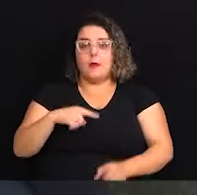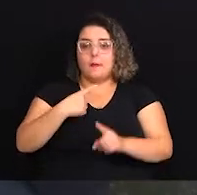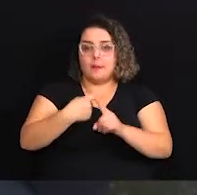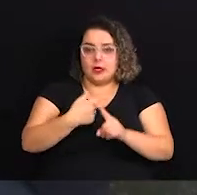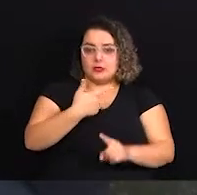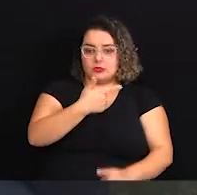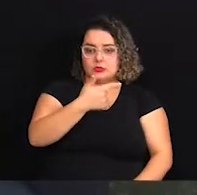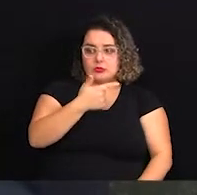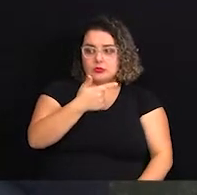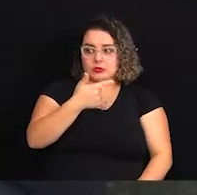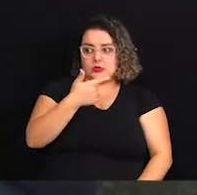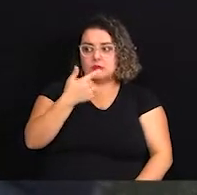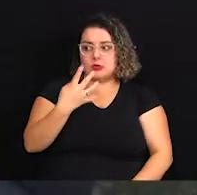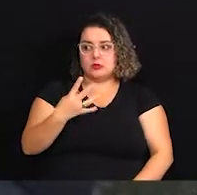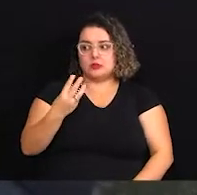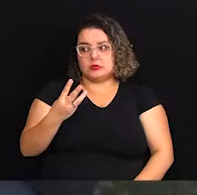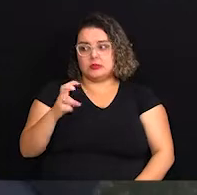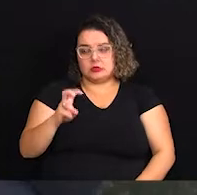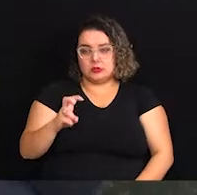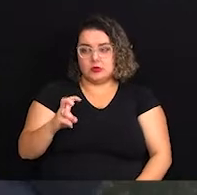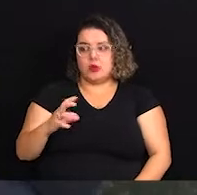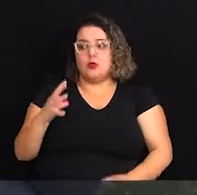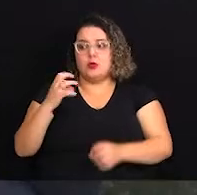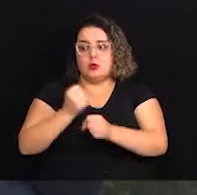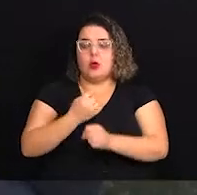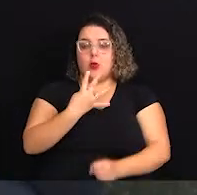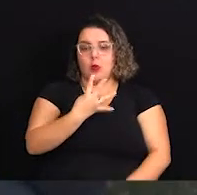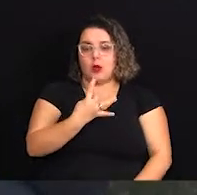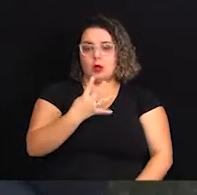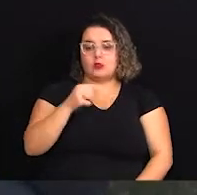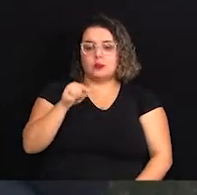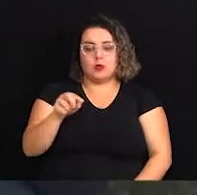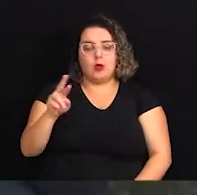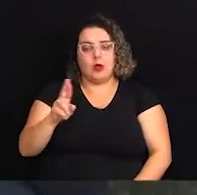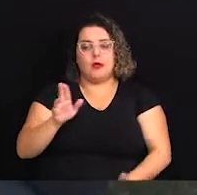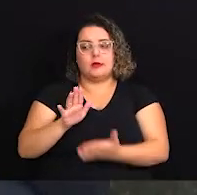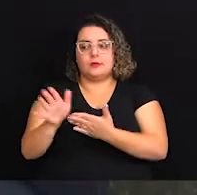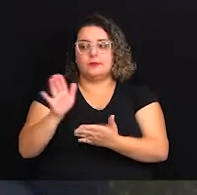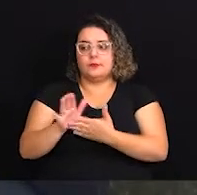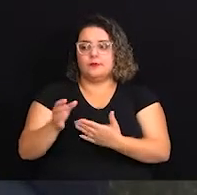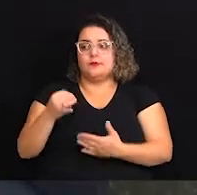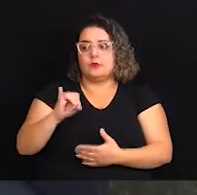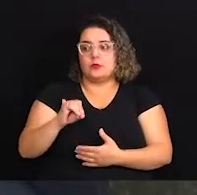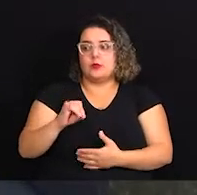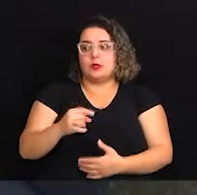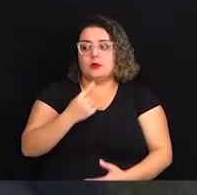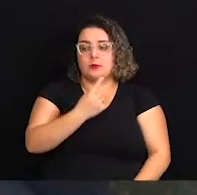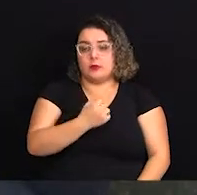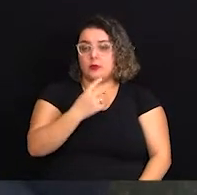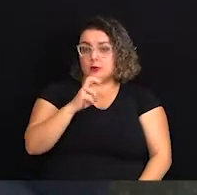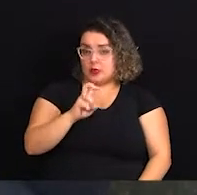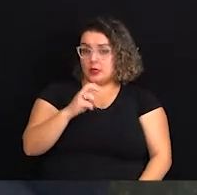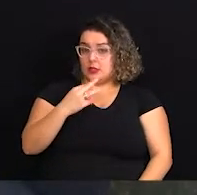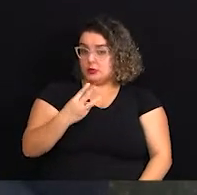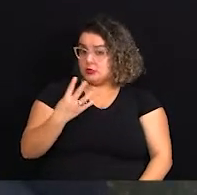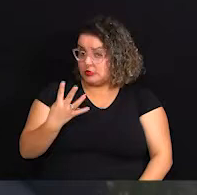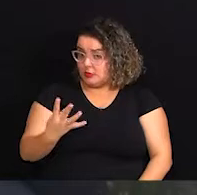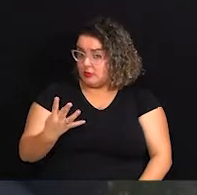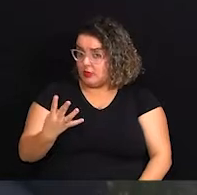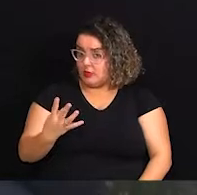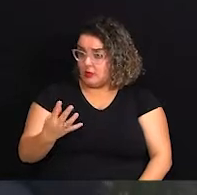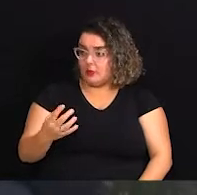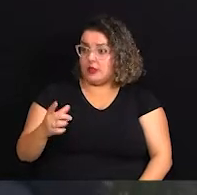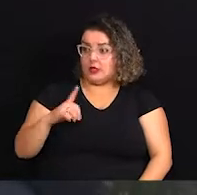mais 2.465 dá os R$ 4.000 do total das despesas. E se ele contribui com R$ 1.534, vai sobrar